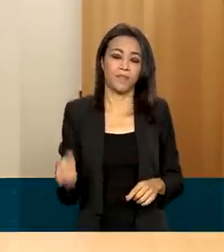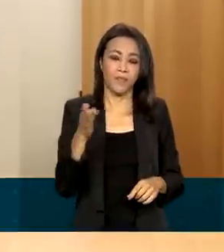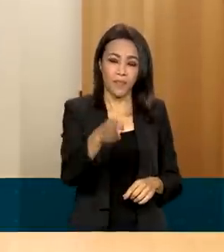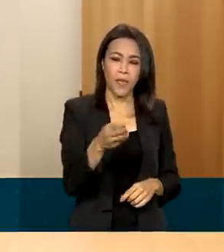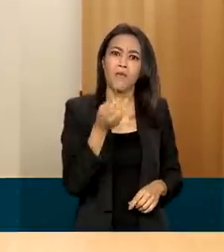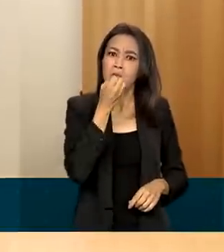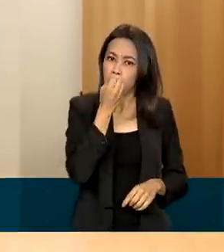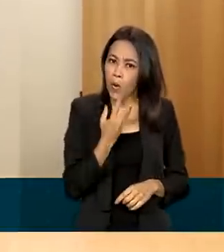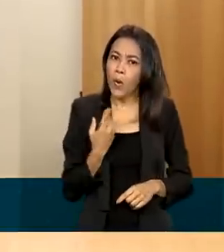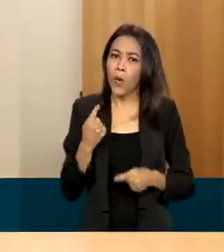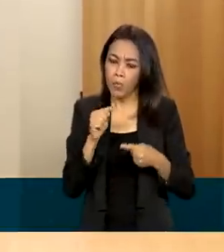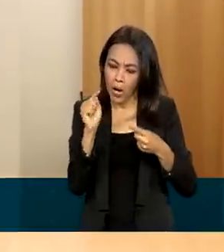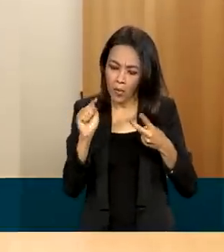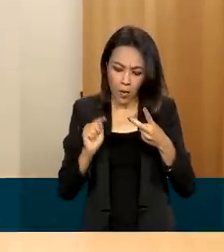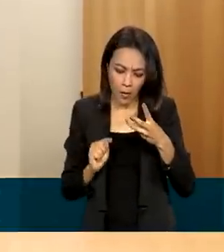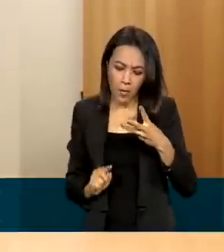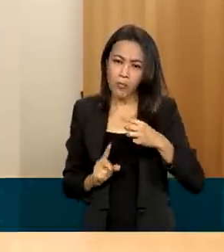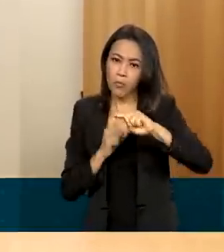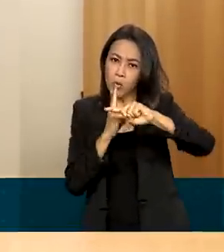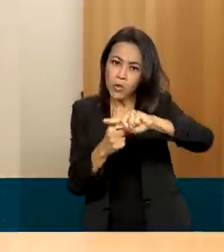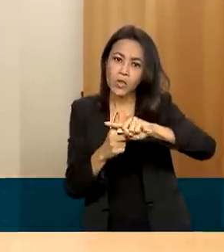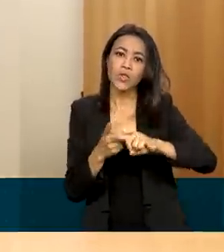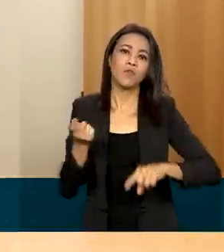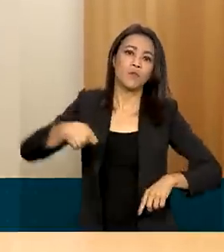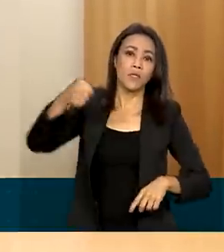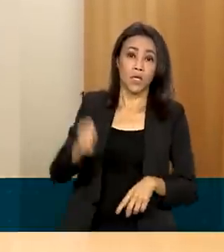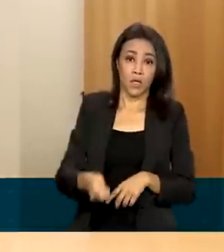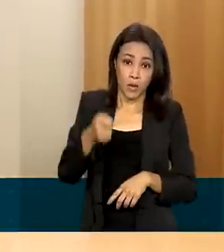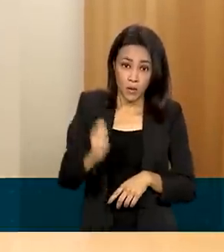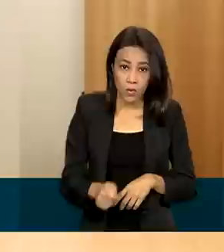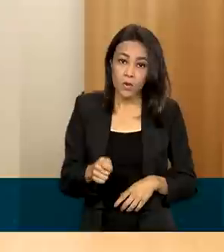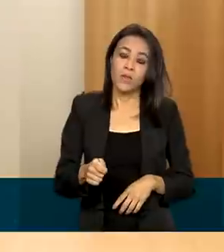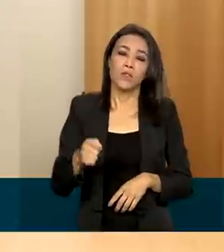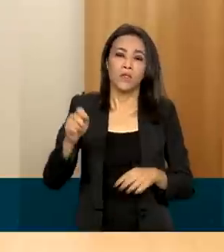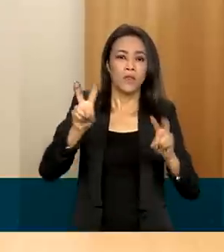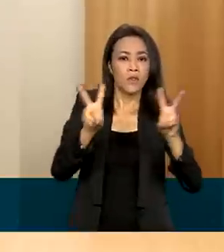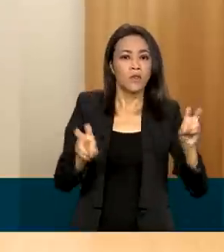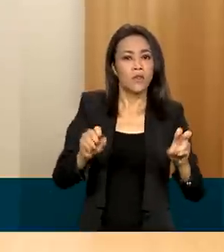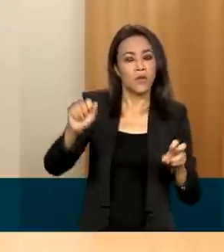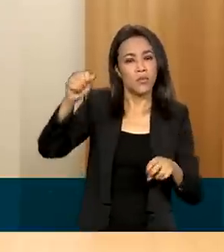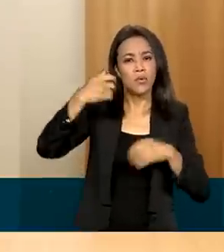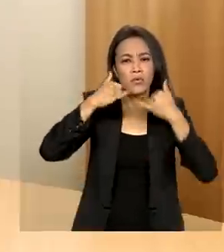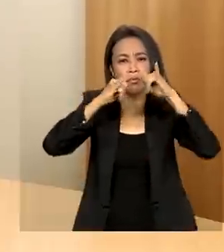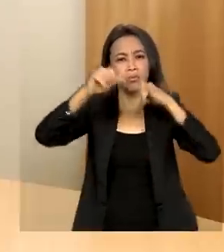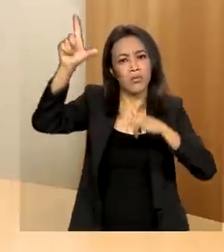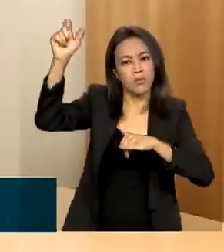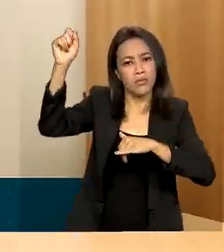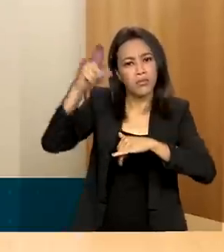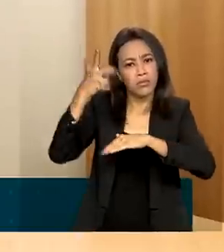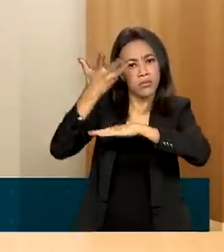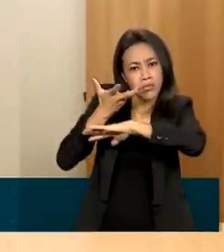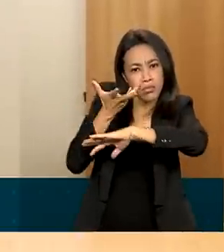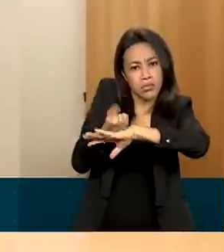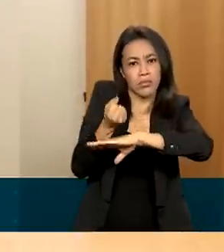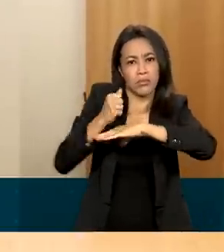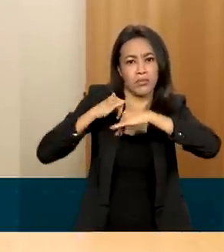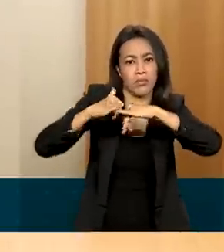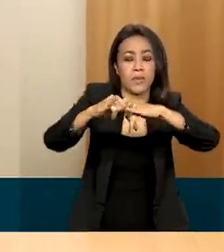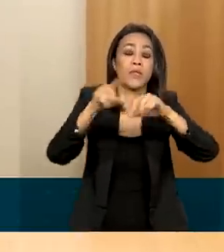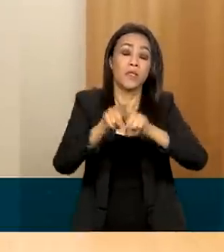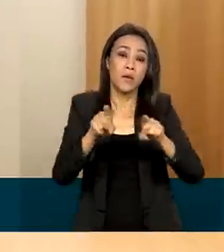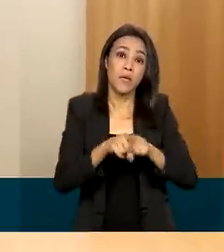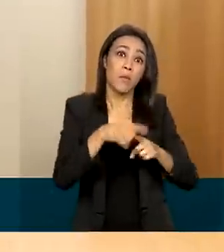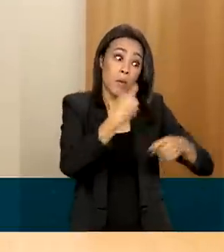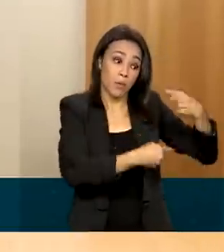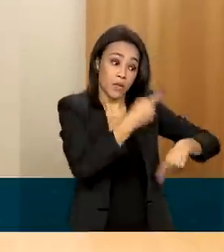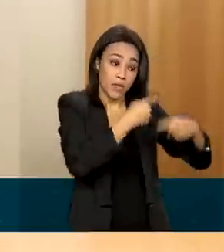positivos que foram obtidos nos leilões de energia e também teve uma política feita pelo Congresso, que o governo federal participou, em relação